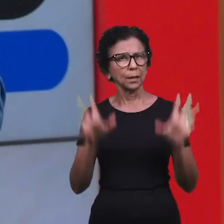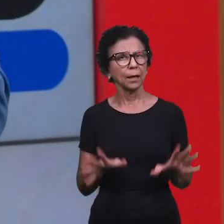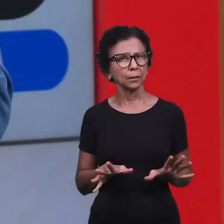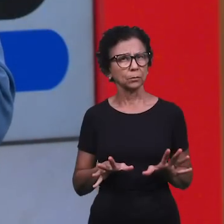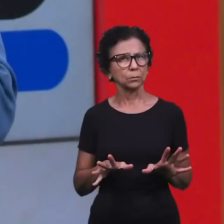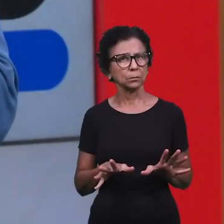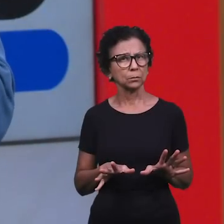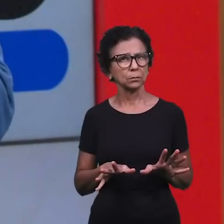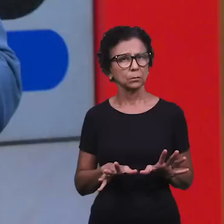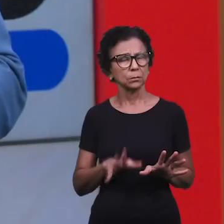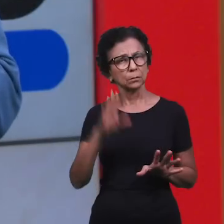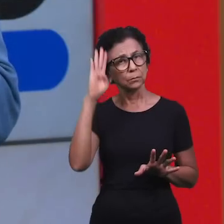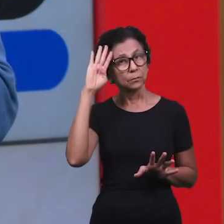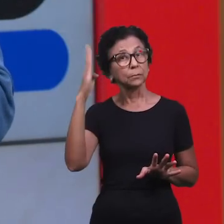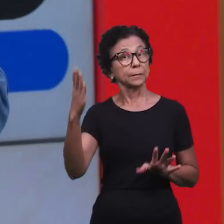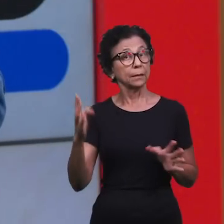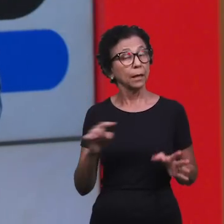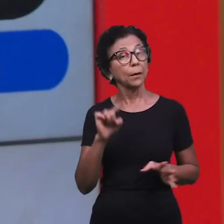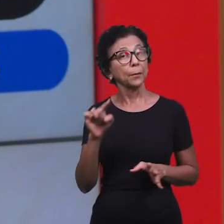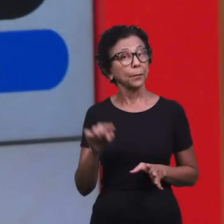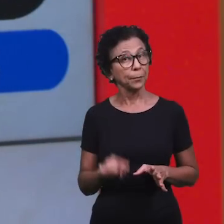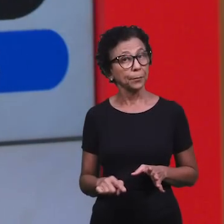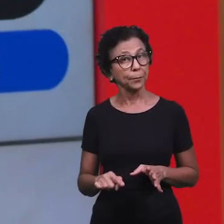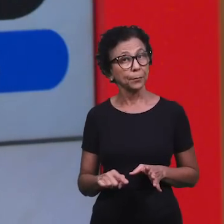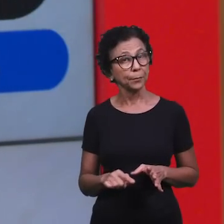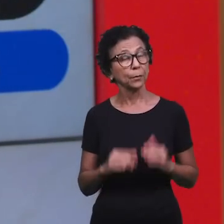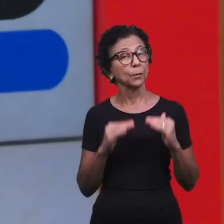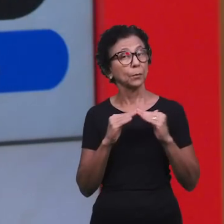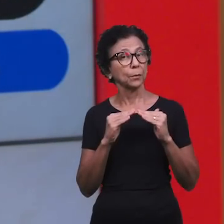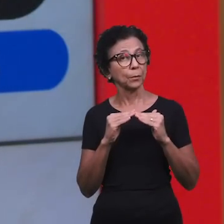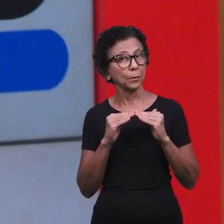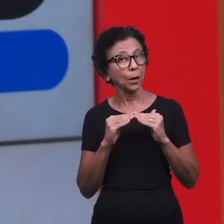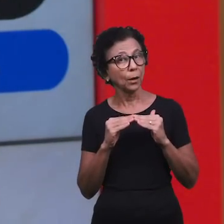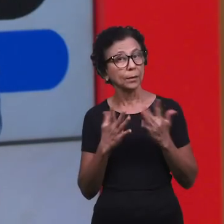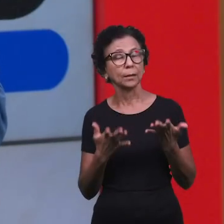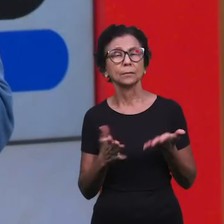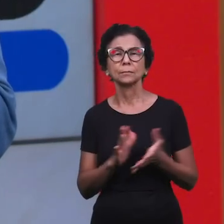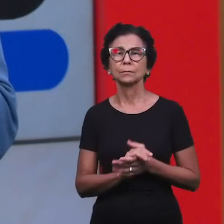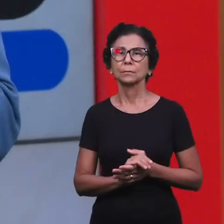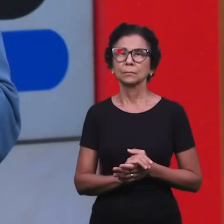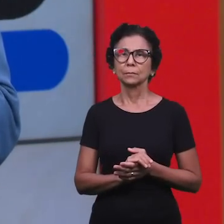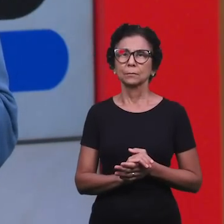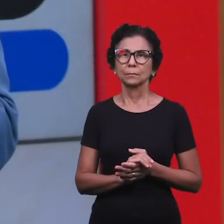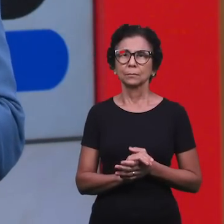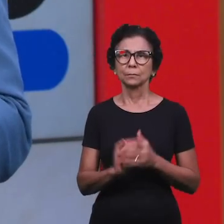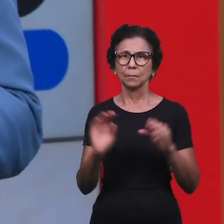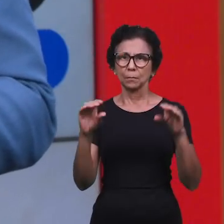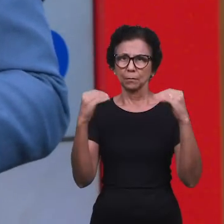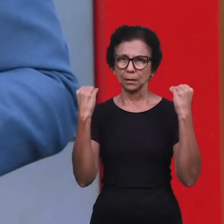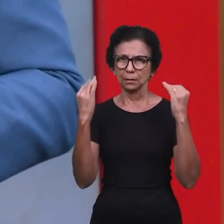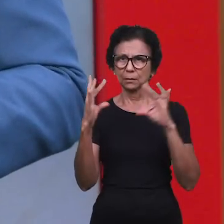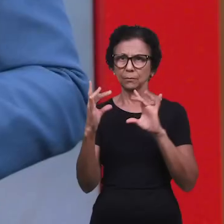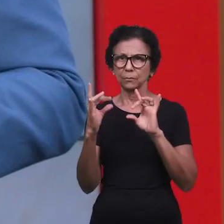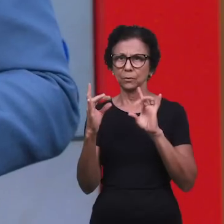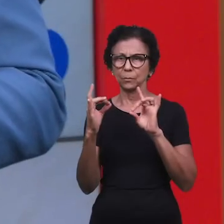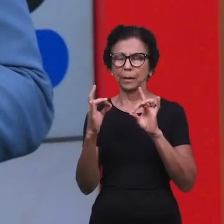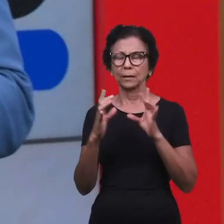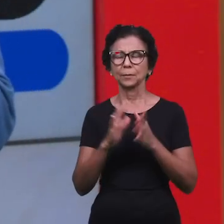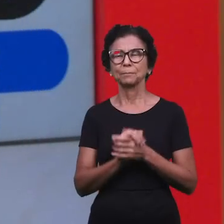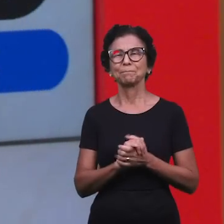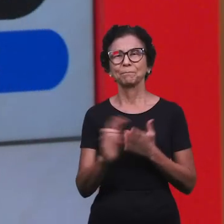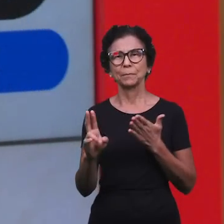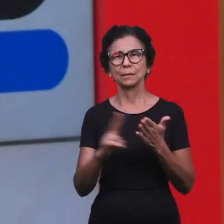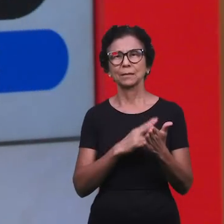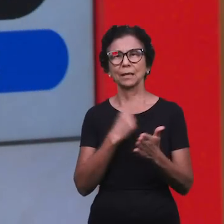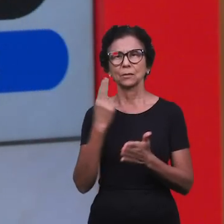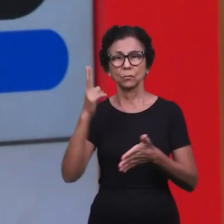definidos, é fundamental para ser aprovado no concurso público? Escreva para a gente e manda aí a sua mensagem, que com